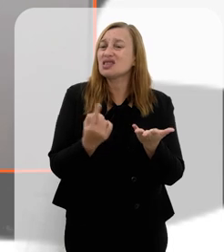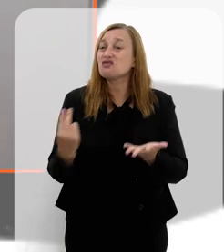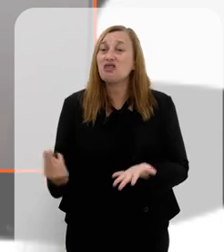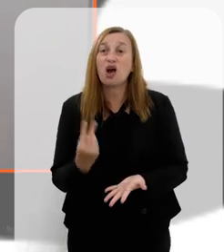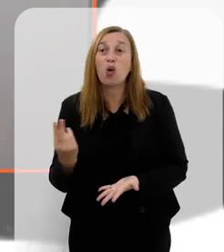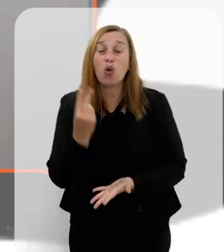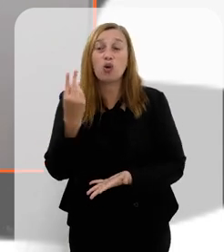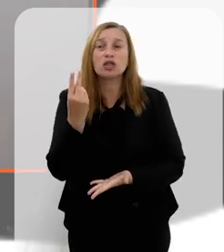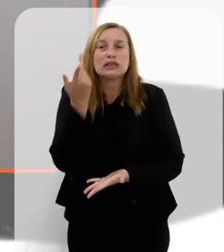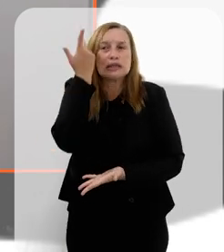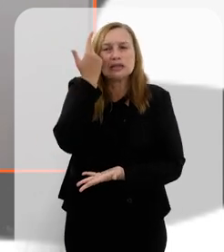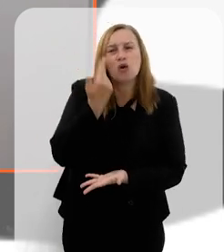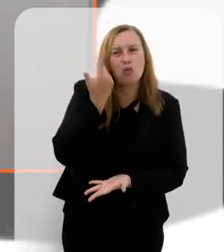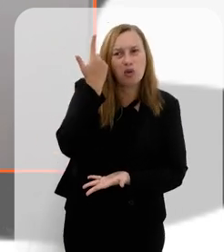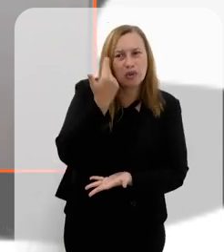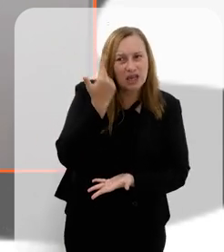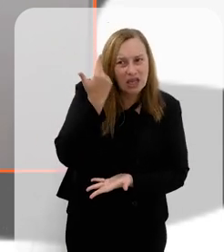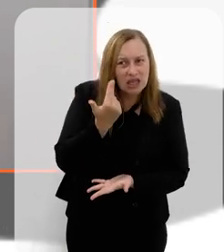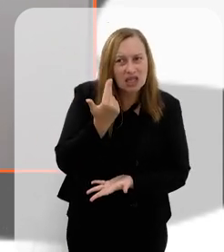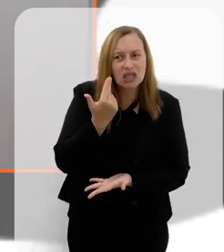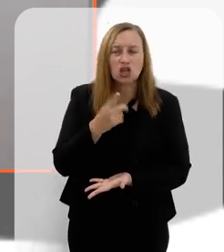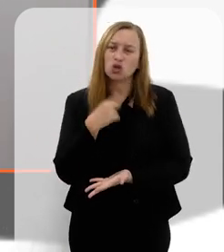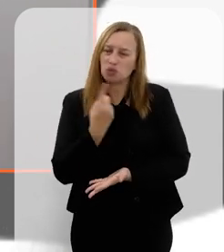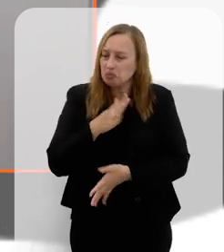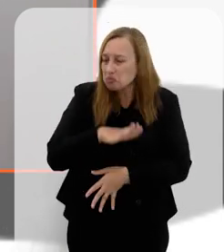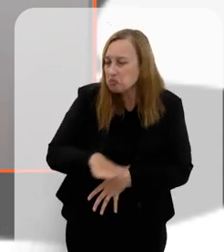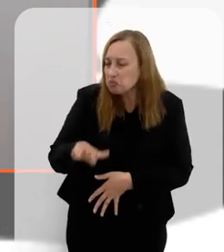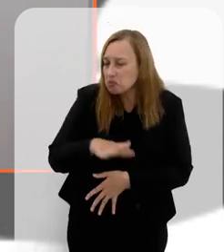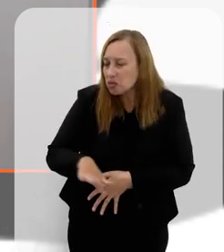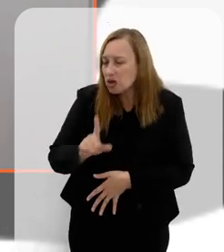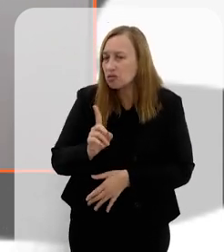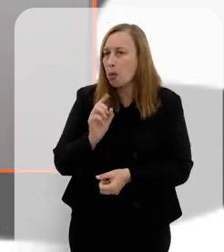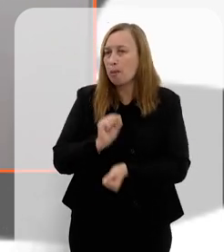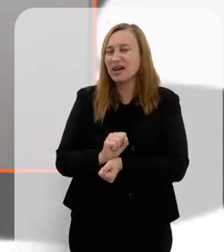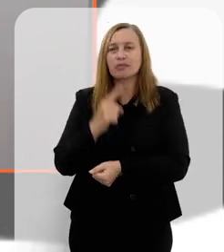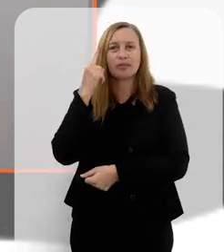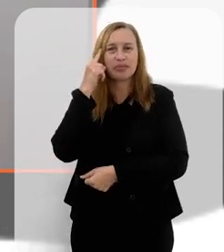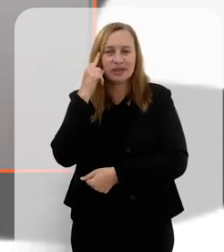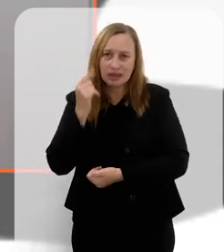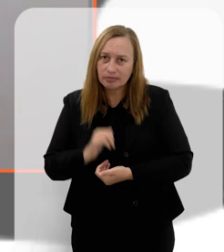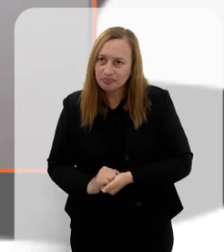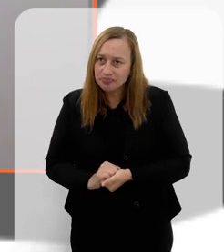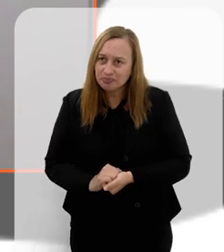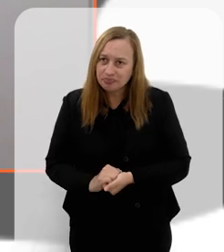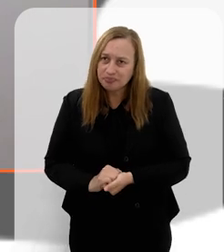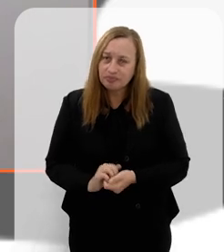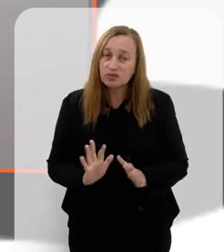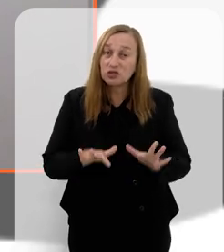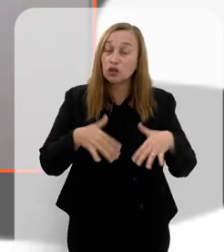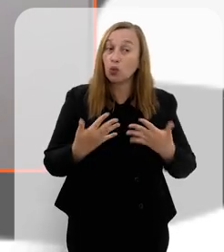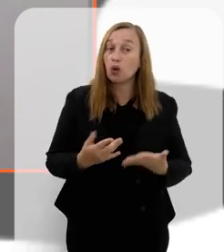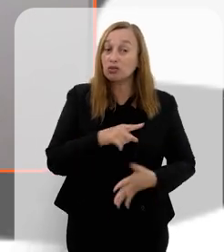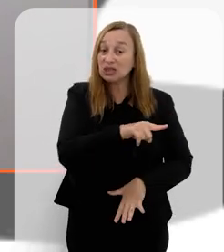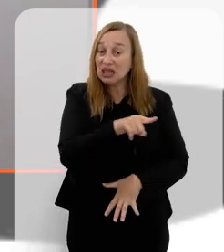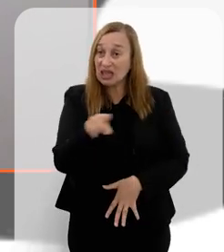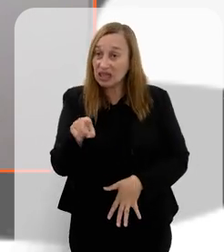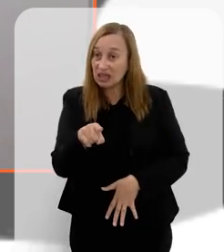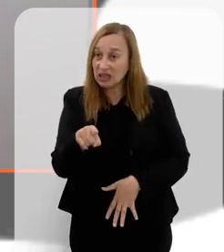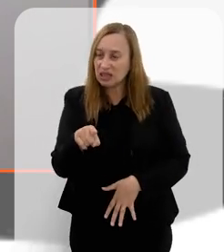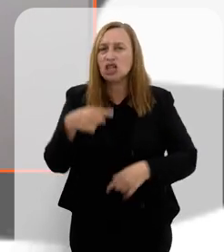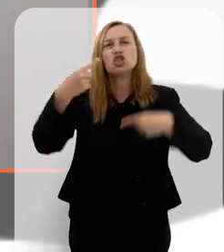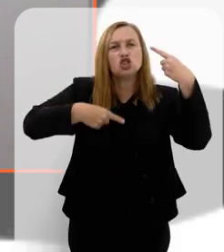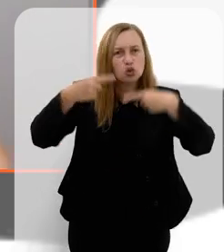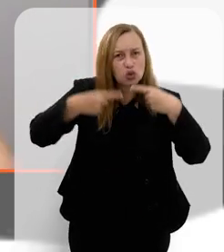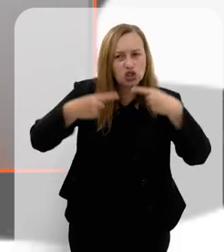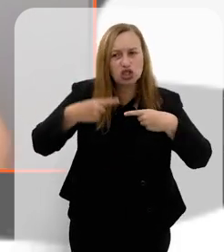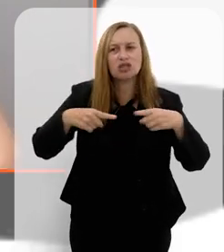coisas, esses valores que normalmente a gente, quando é criança, não para para pensar, quando